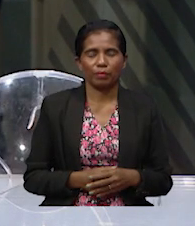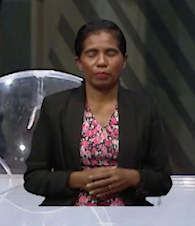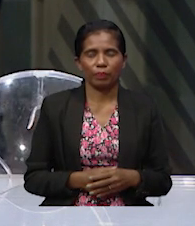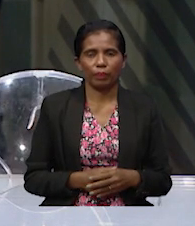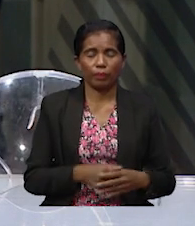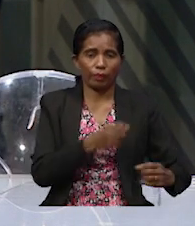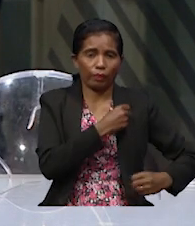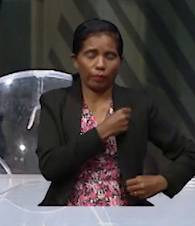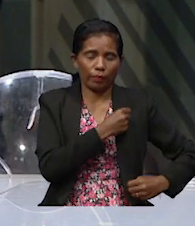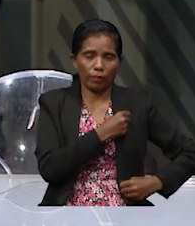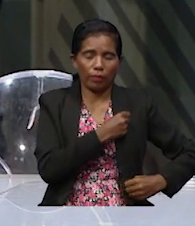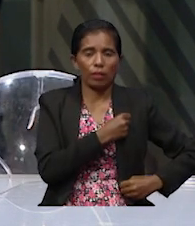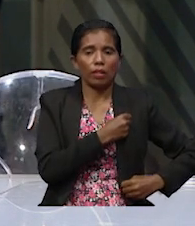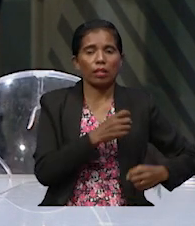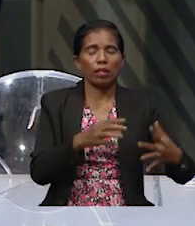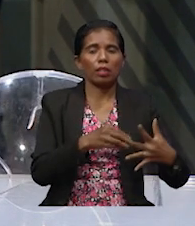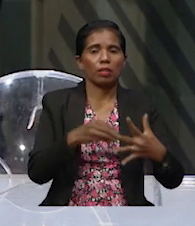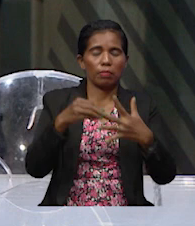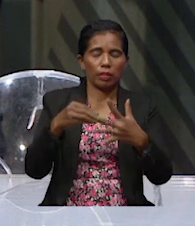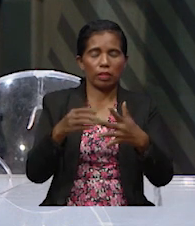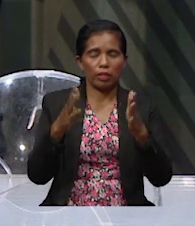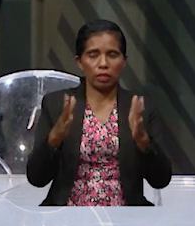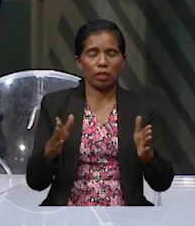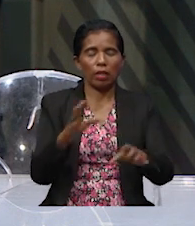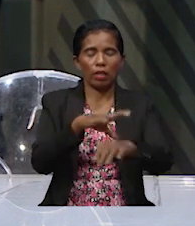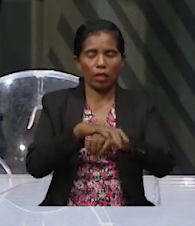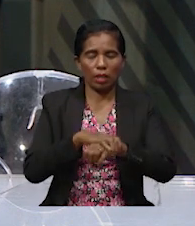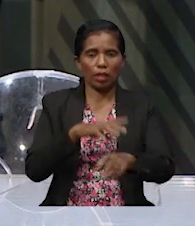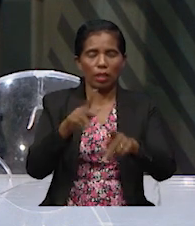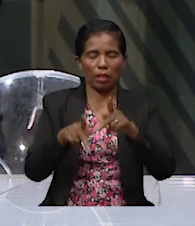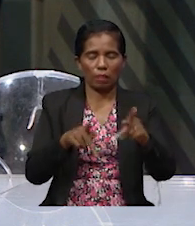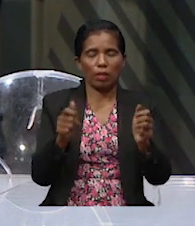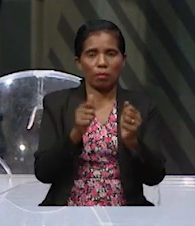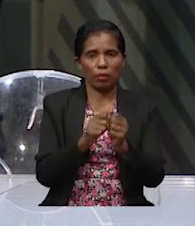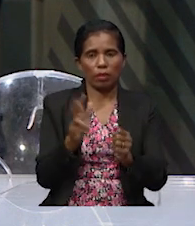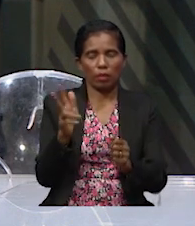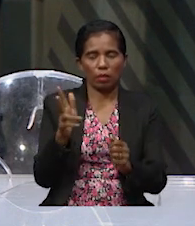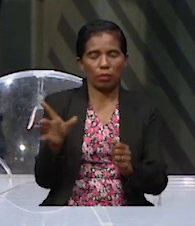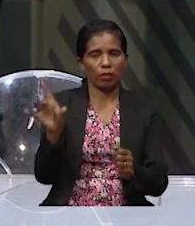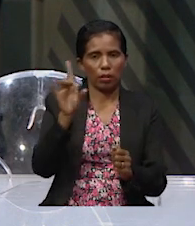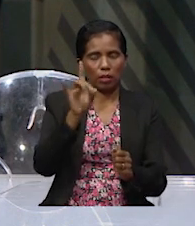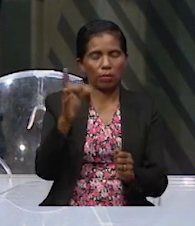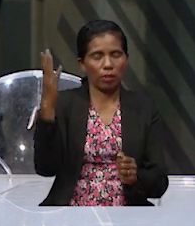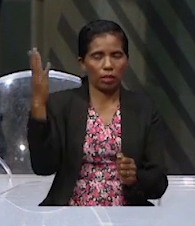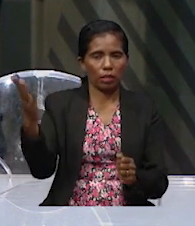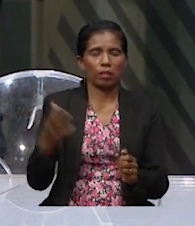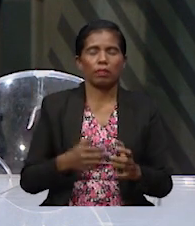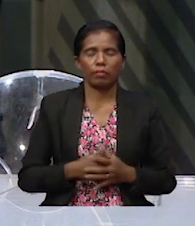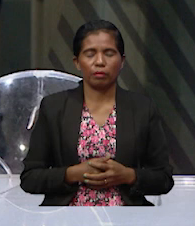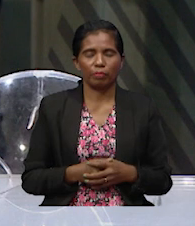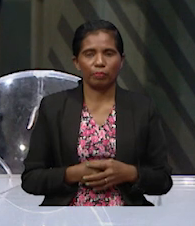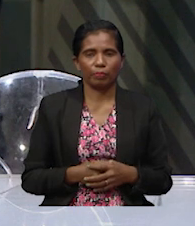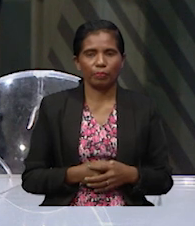Força Especial Bolívia captura suspeito traficante de droga Tom Resinwalo e a Santa Cruz.